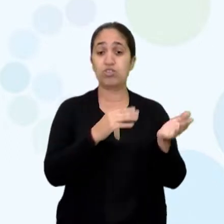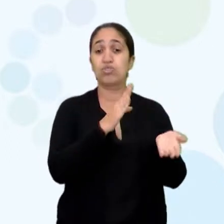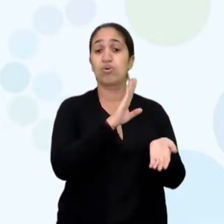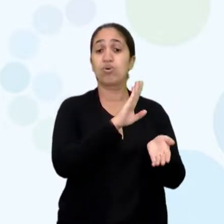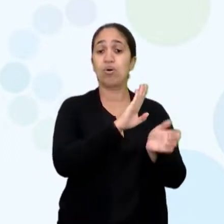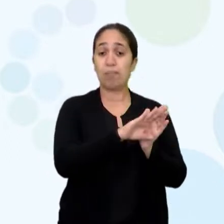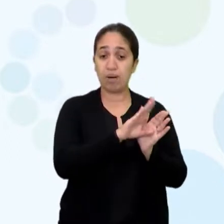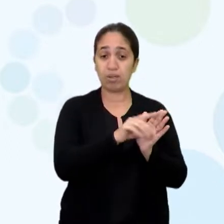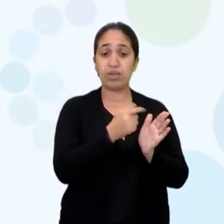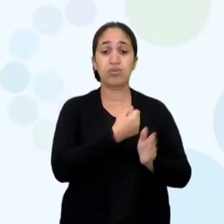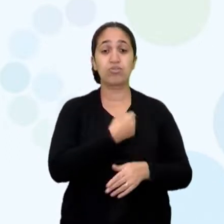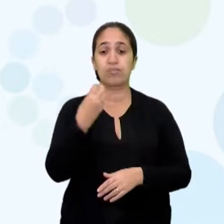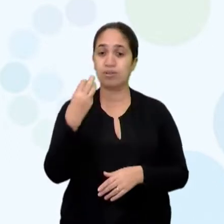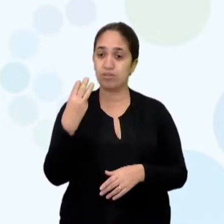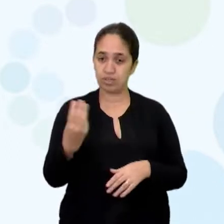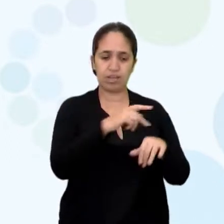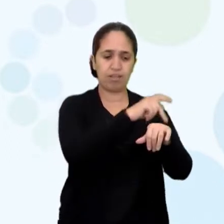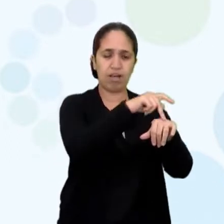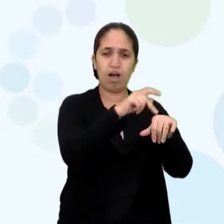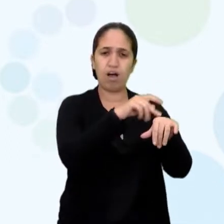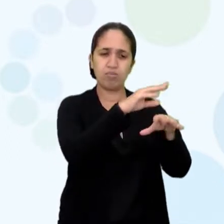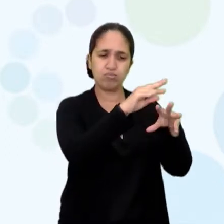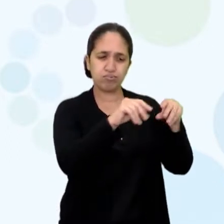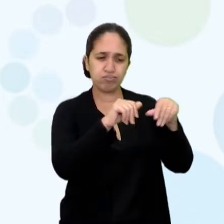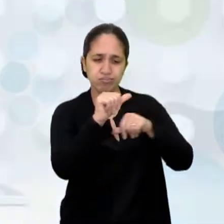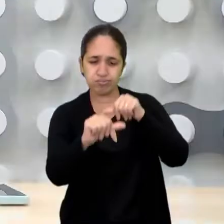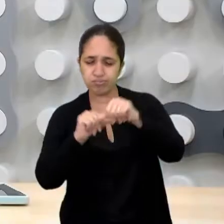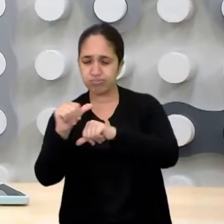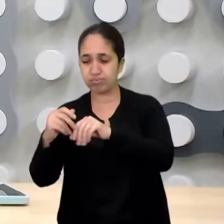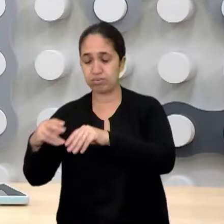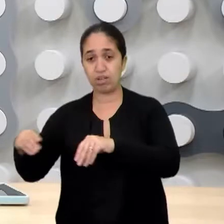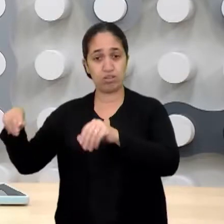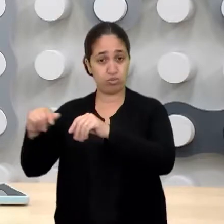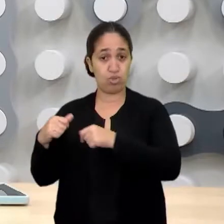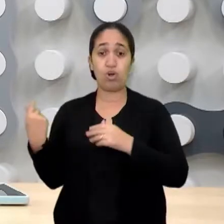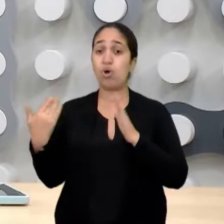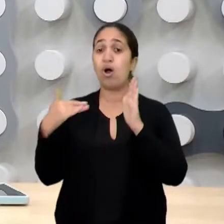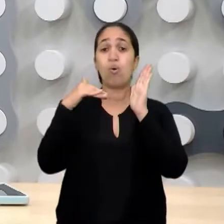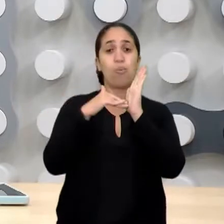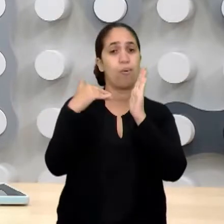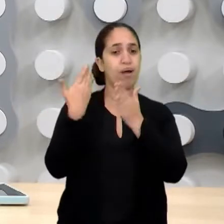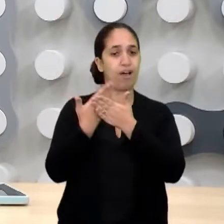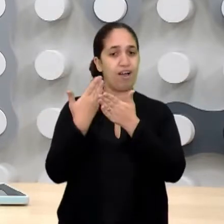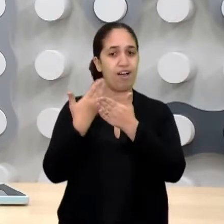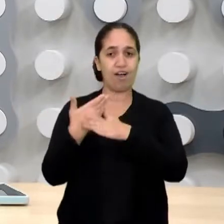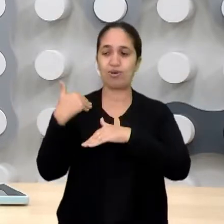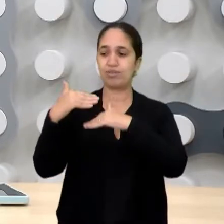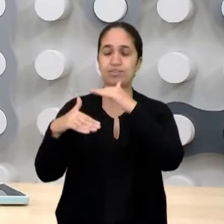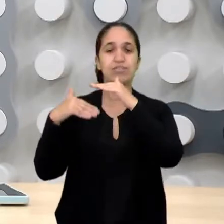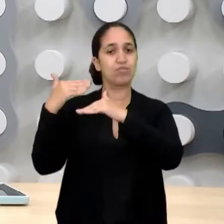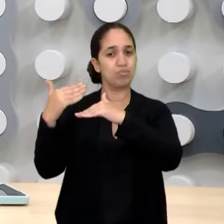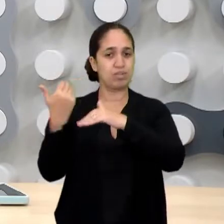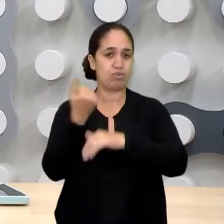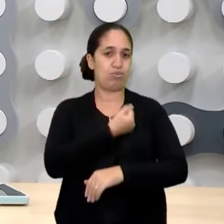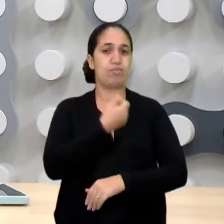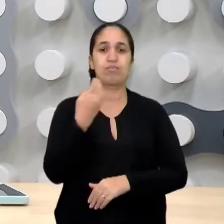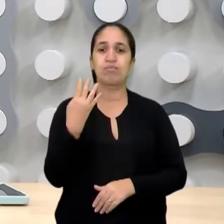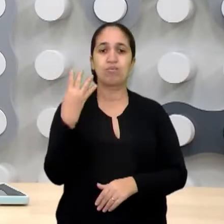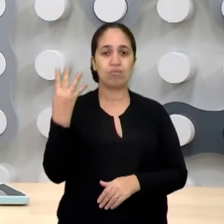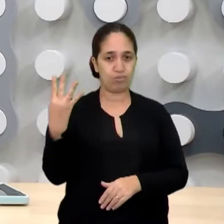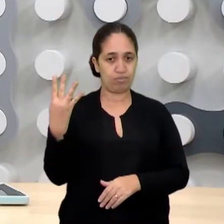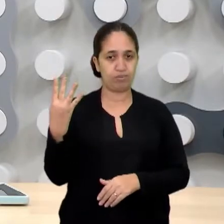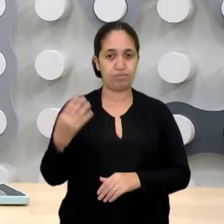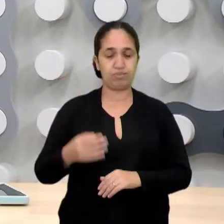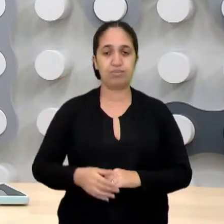rochas ao solo, entenda essa transformação. Hoje é a última aula de desenvolvimento, desenvolvimento 4, né? E aí nós teremos